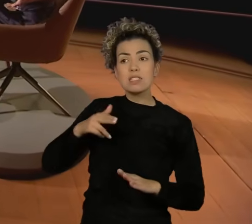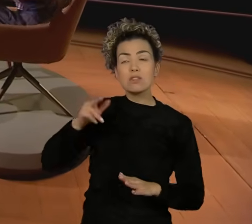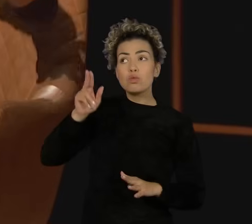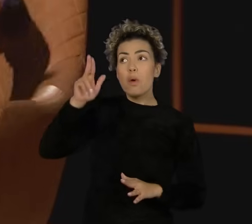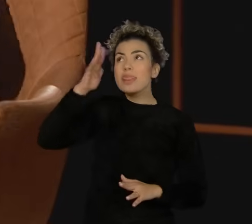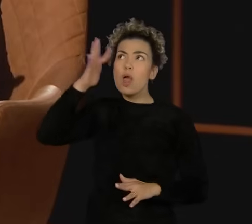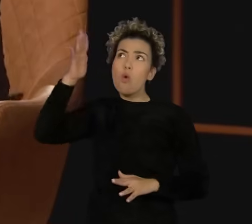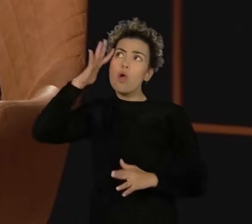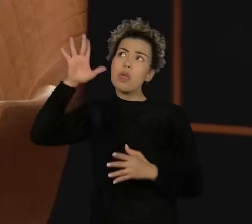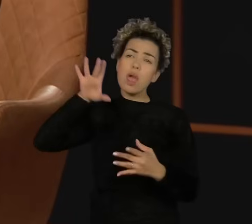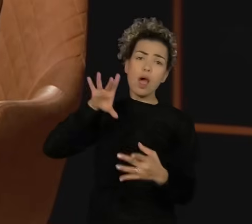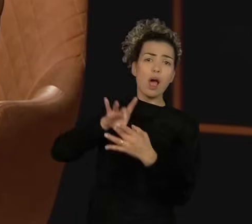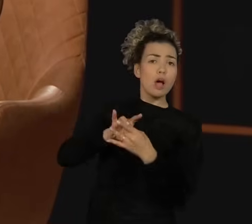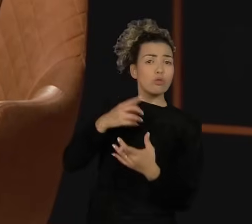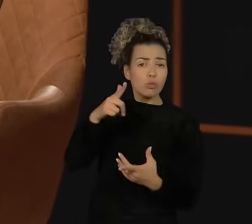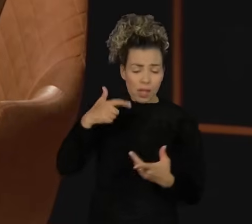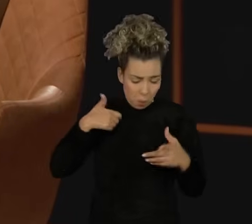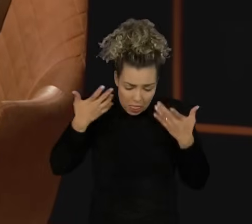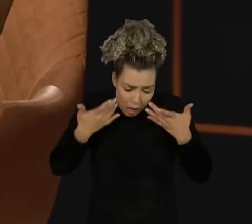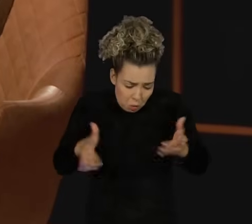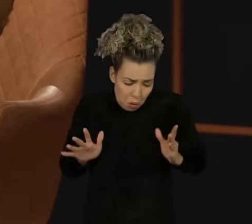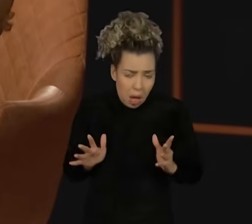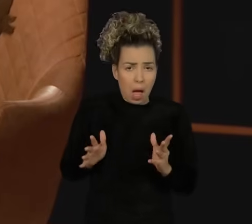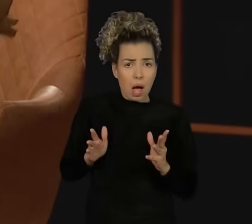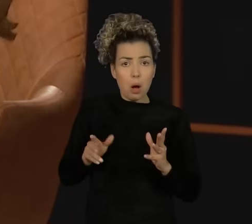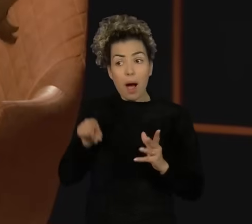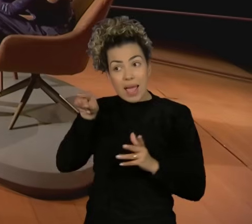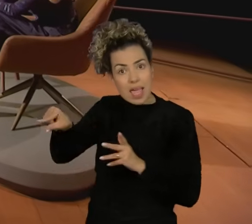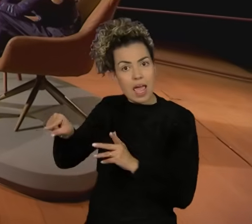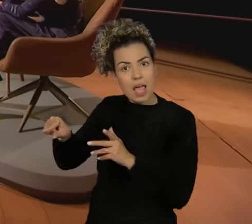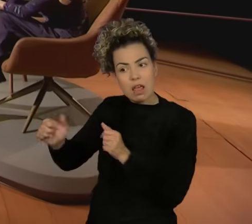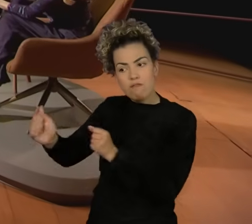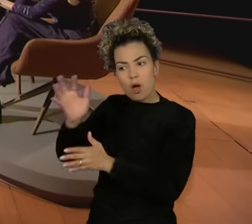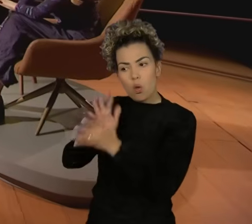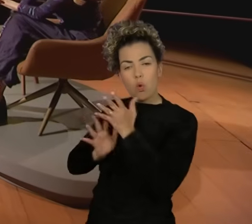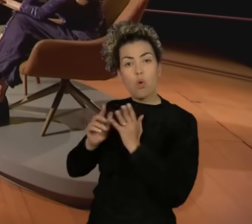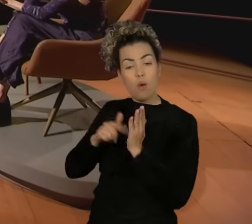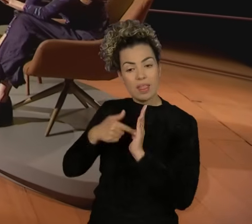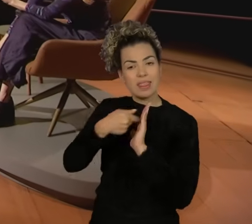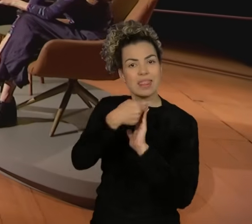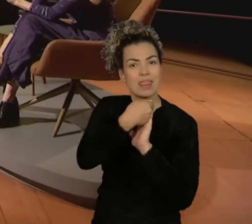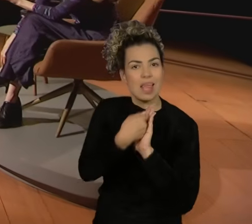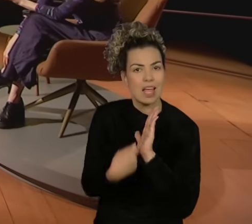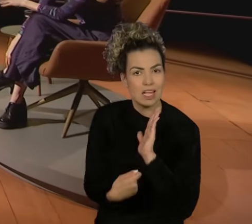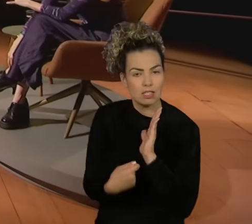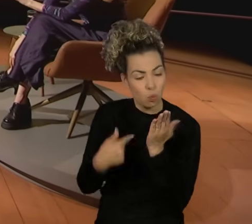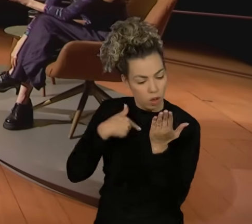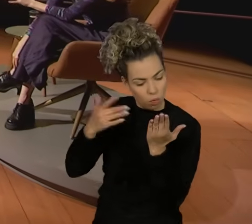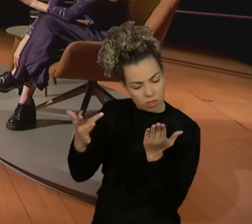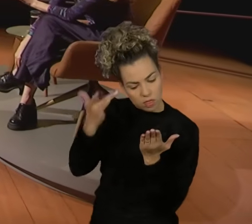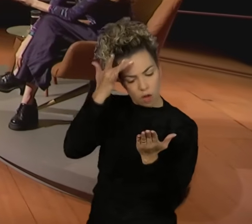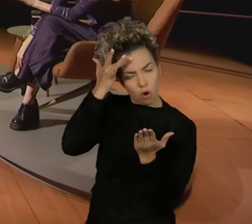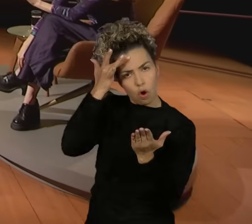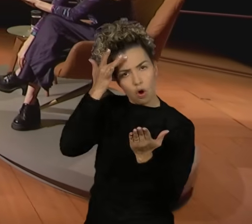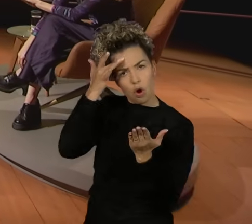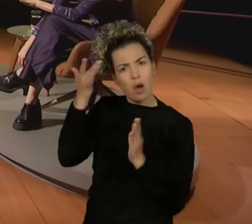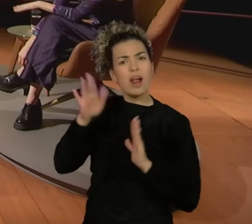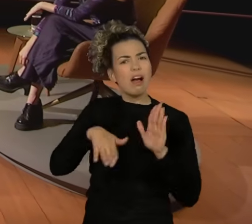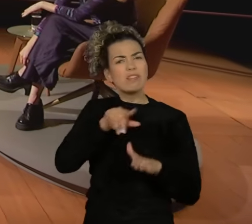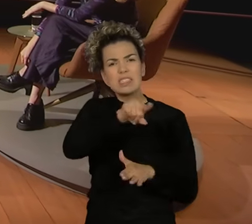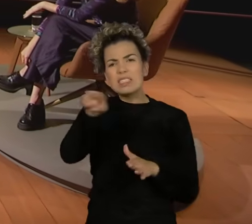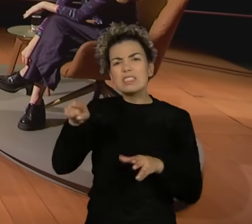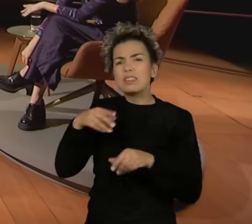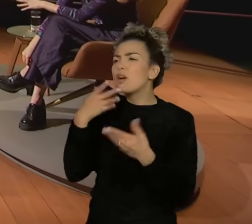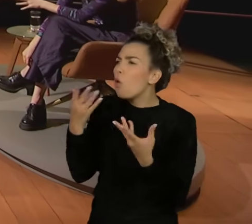Fazia de uma maneira, enfim, intuitiva. Mas ele falando do texto, para decorar, né? Muita gente fala, como é que vocês